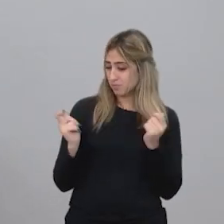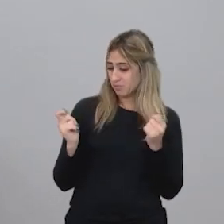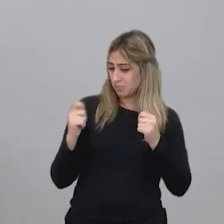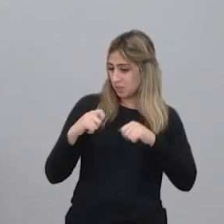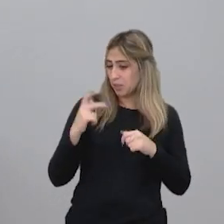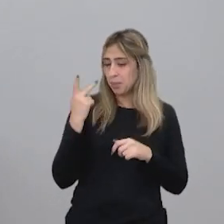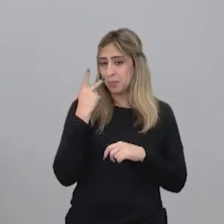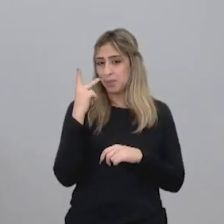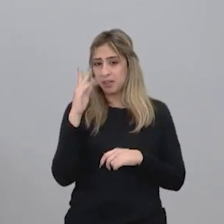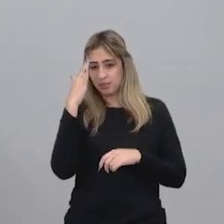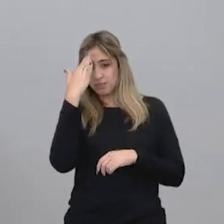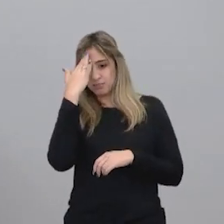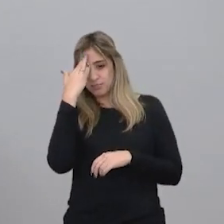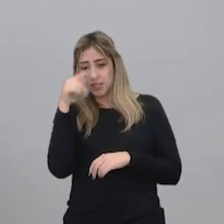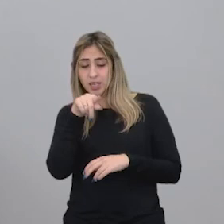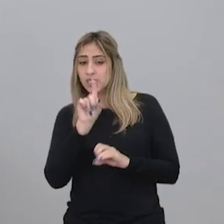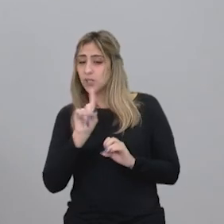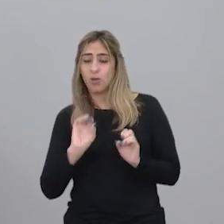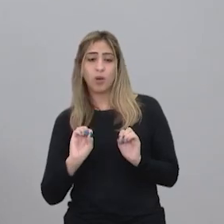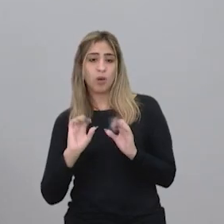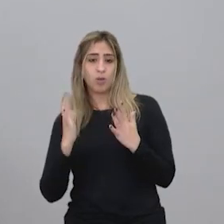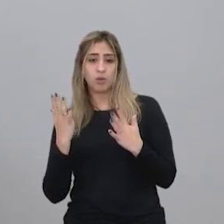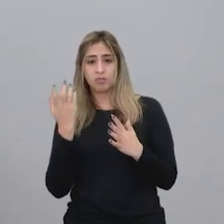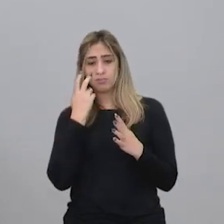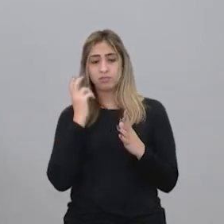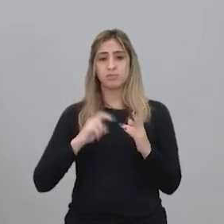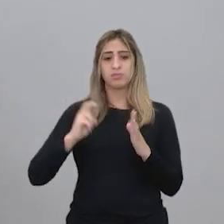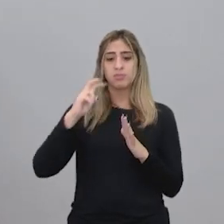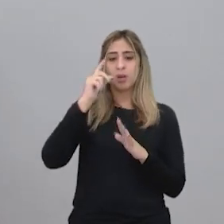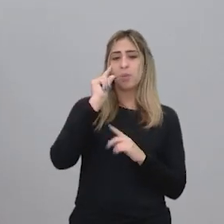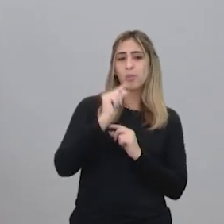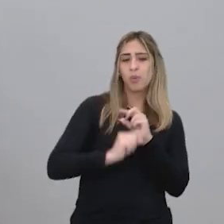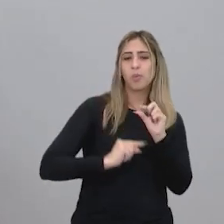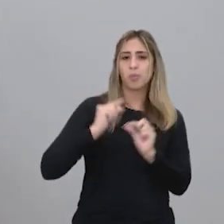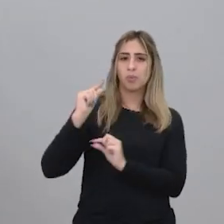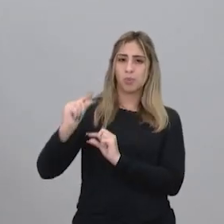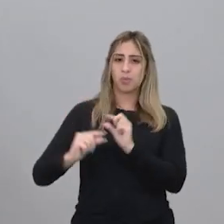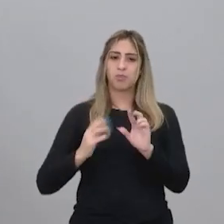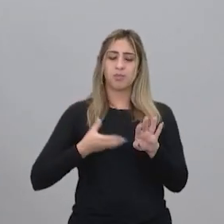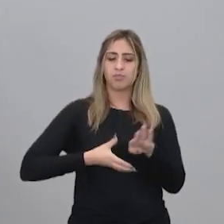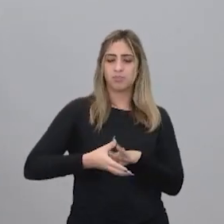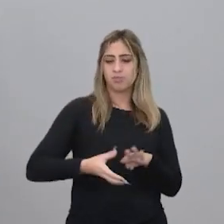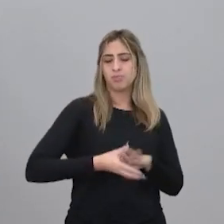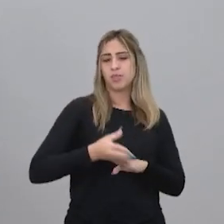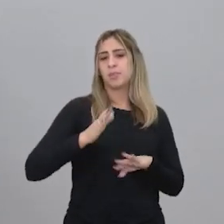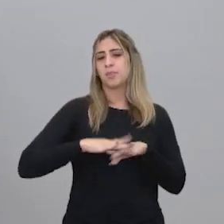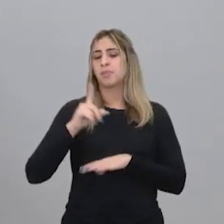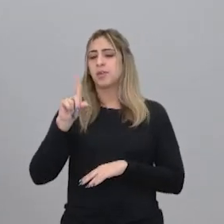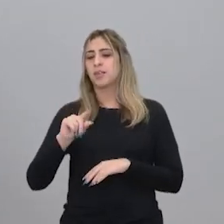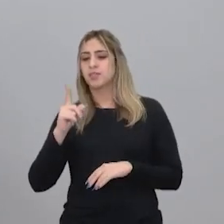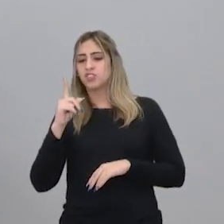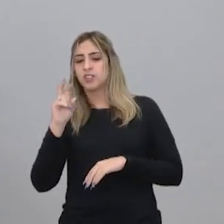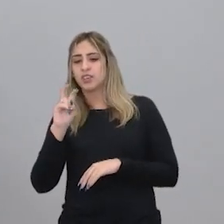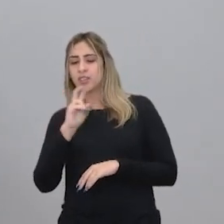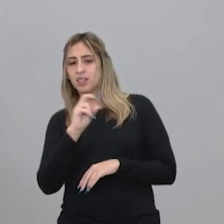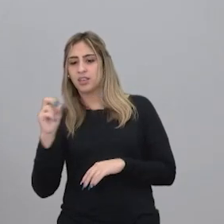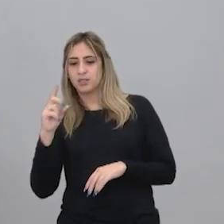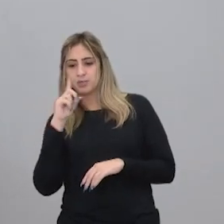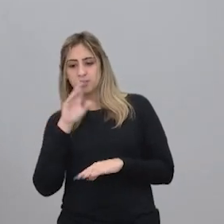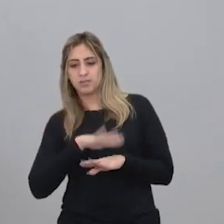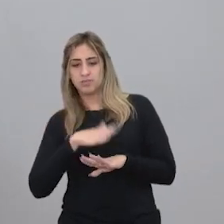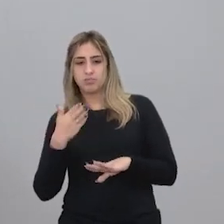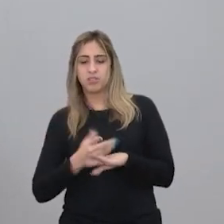você tentar que isso não aconteça, subir de pouco em pouco, né? O aconselhável é menos de 500 por dia, não